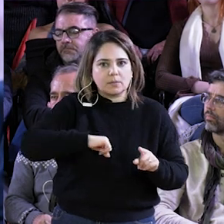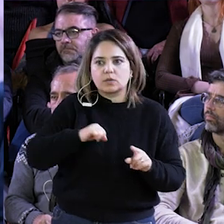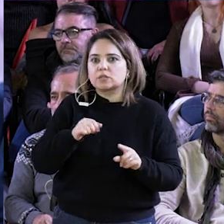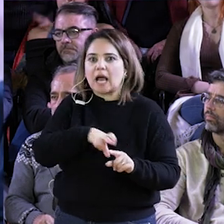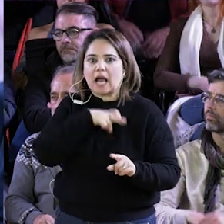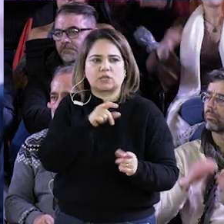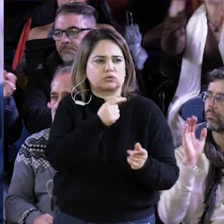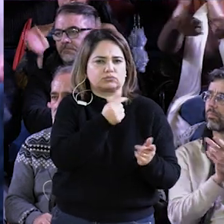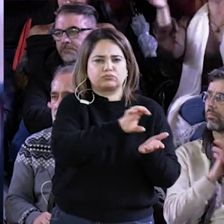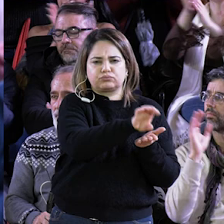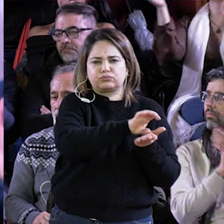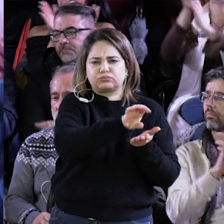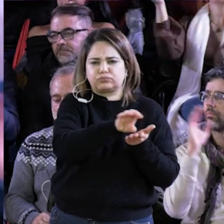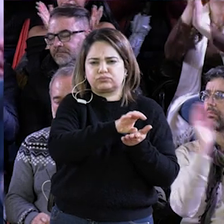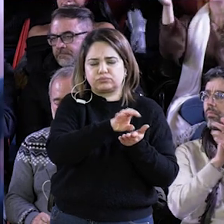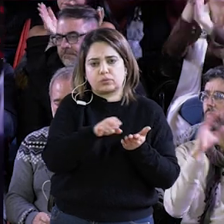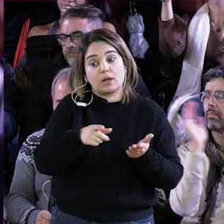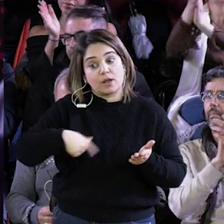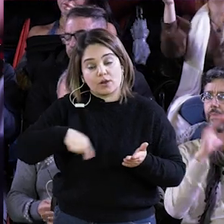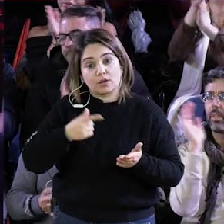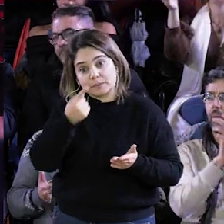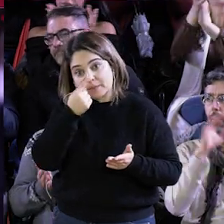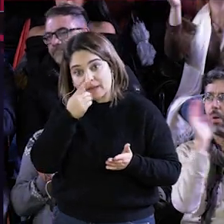pobres. Nós queremos...